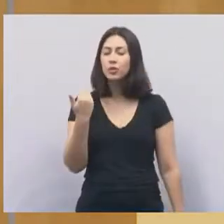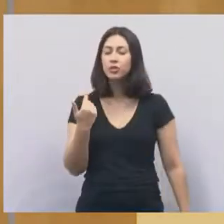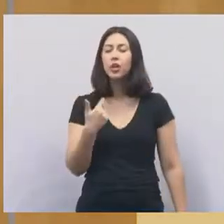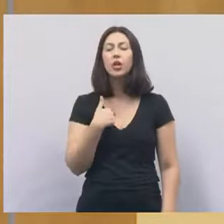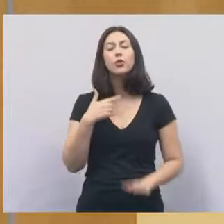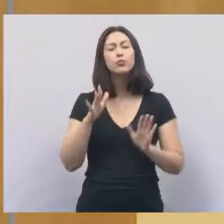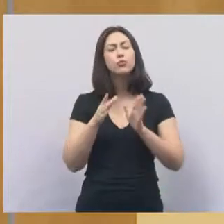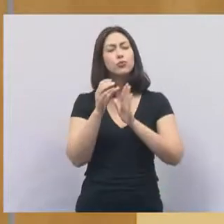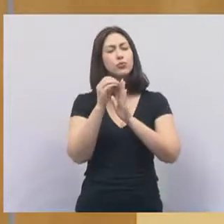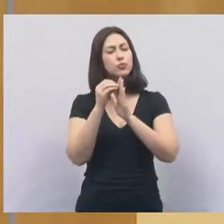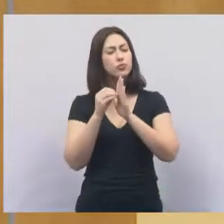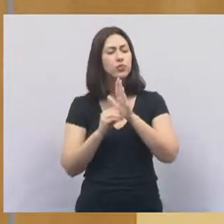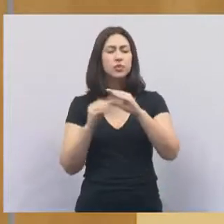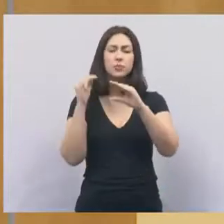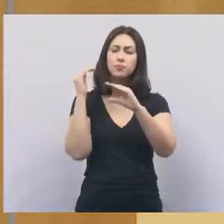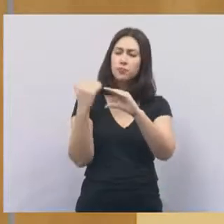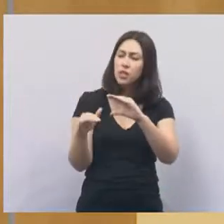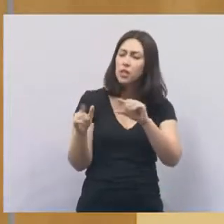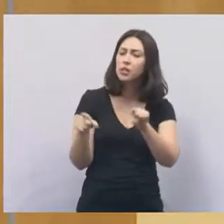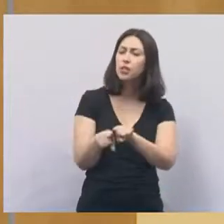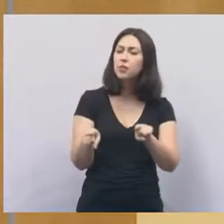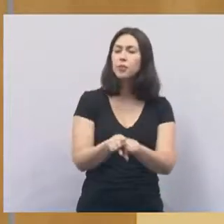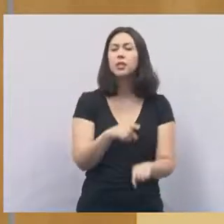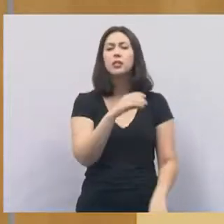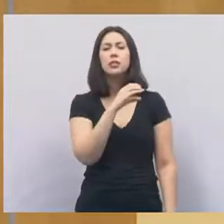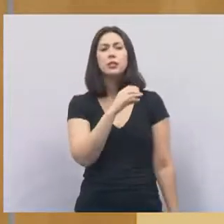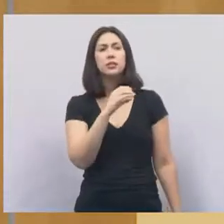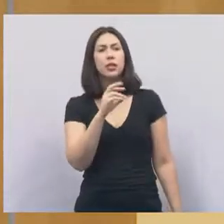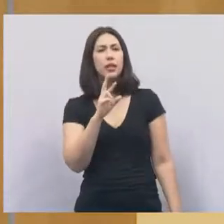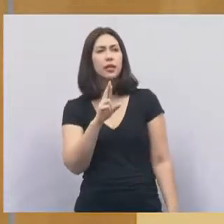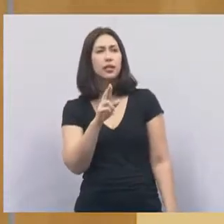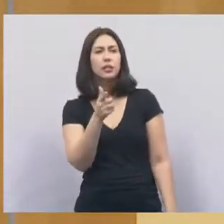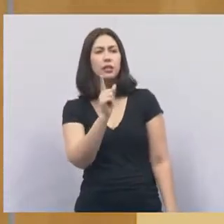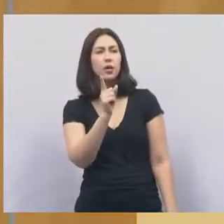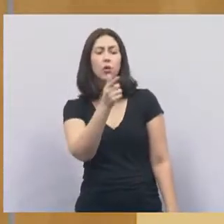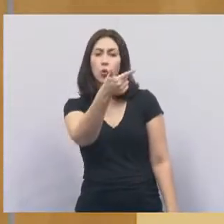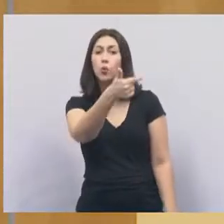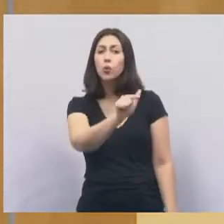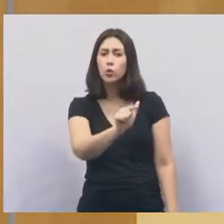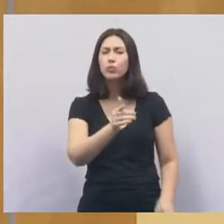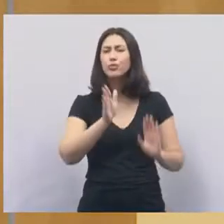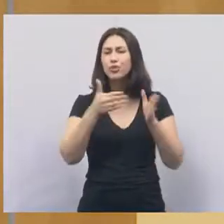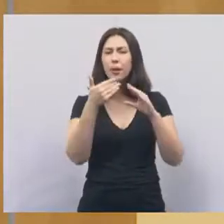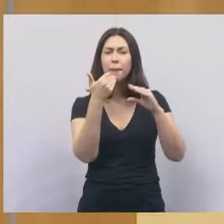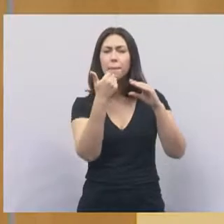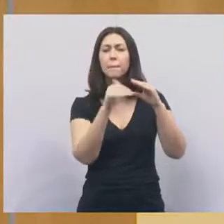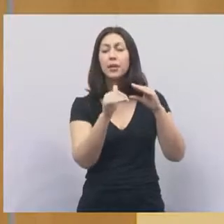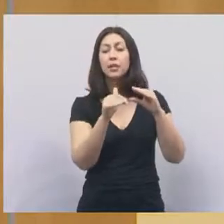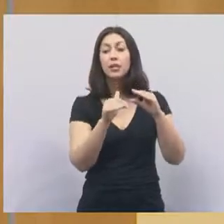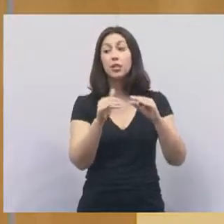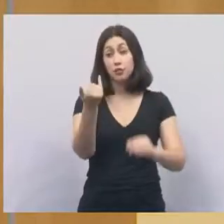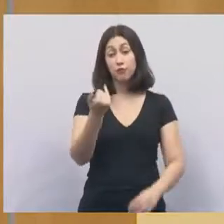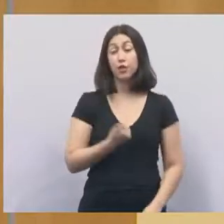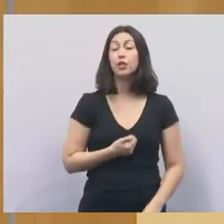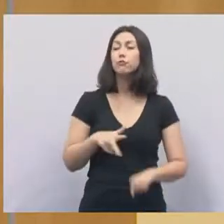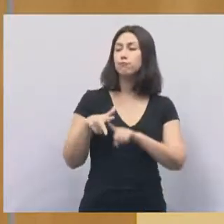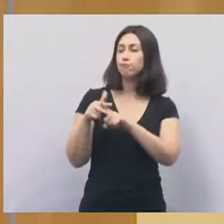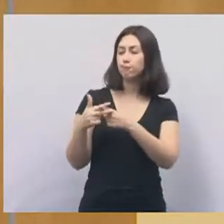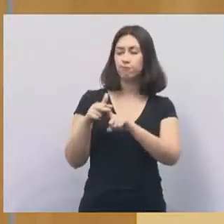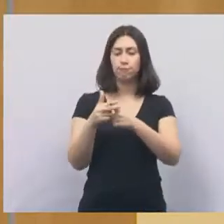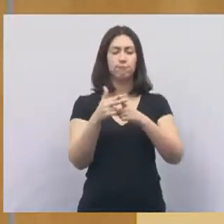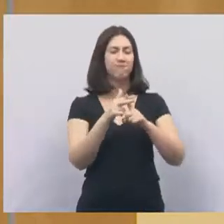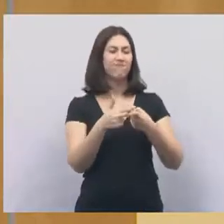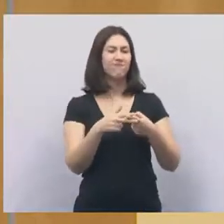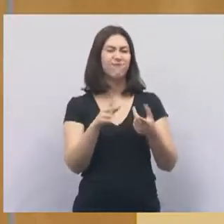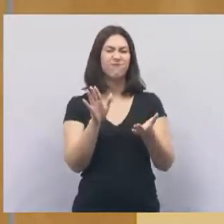fiz Ofício já mandei para você não essa Serra Nova Dutra agora é outra concessionária Skin endireitar a cidade de Jacareí